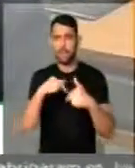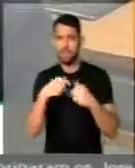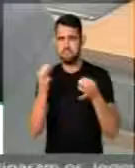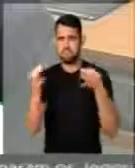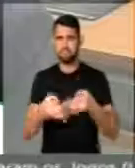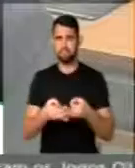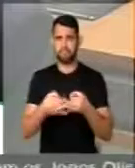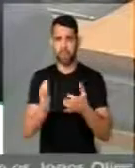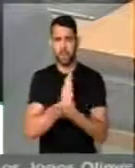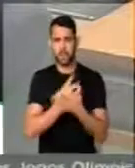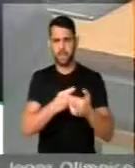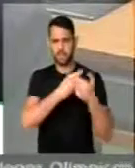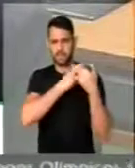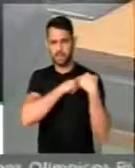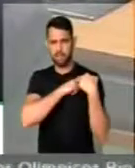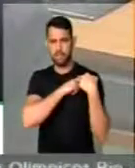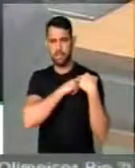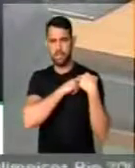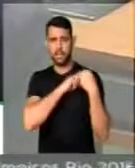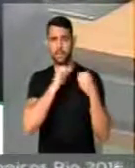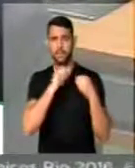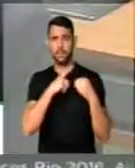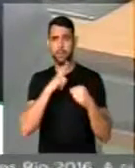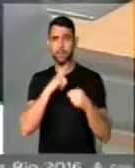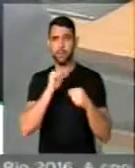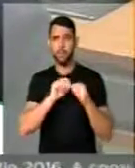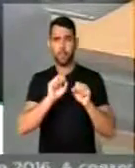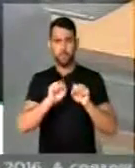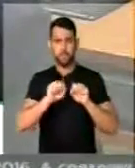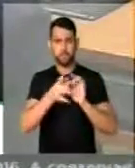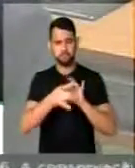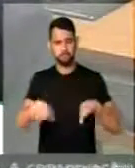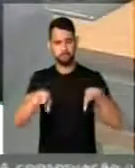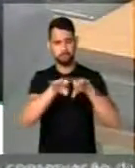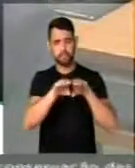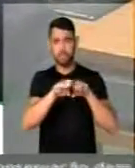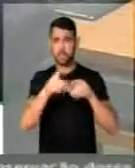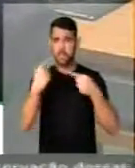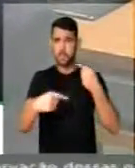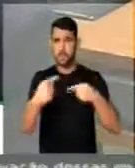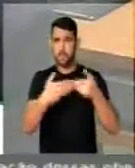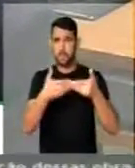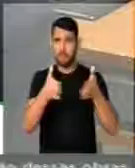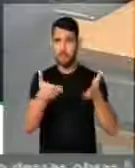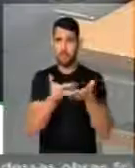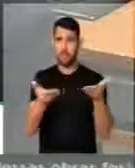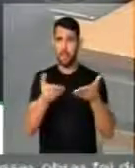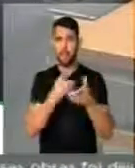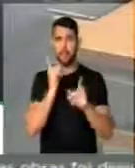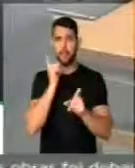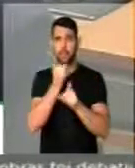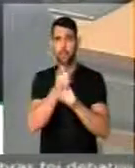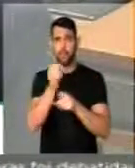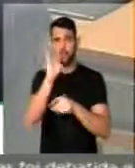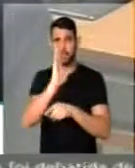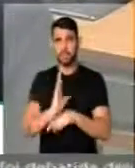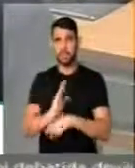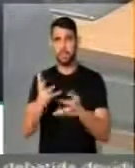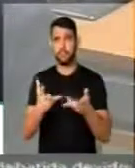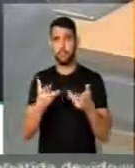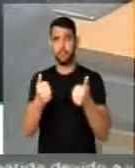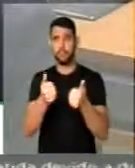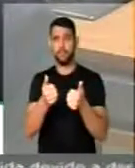bem feito, com responsabilidade, com muita democracia, espírito democrático, ele vem ao encontro de um Brasil